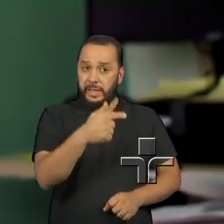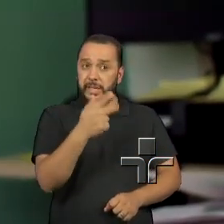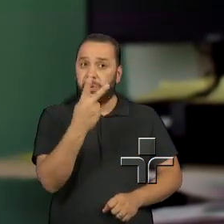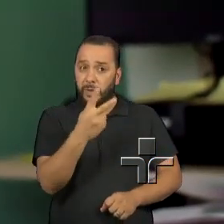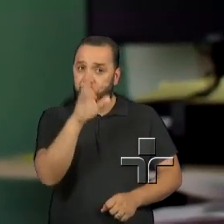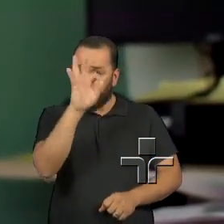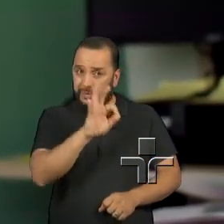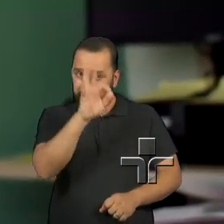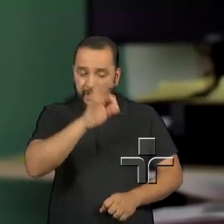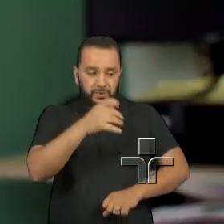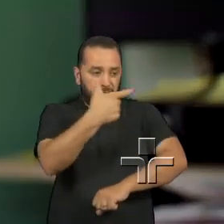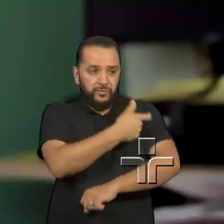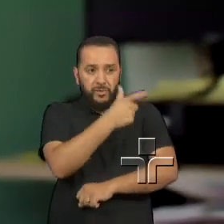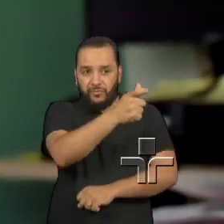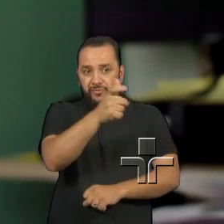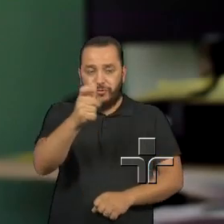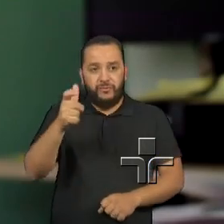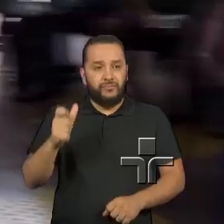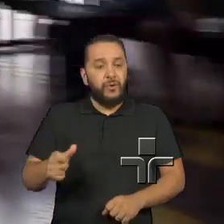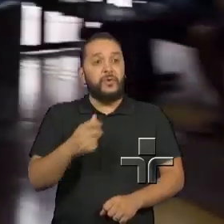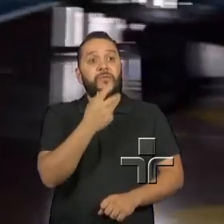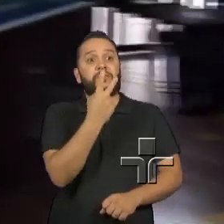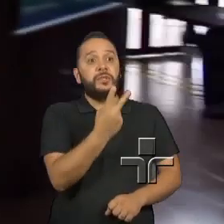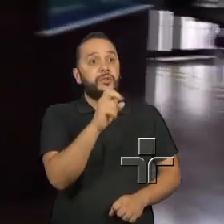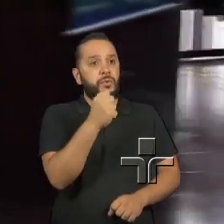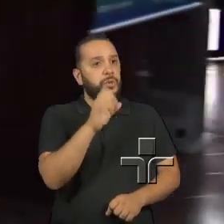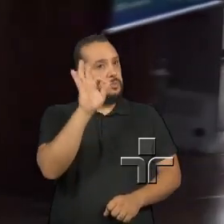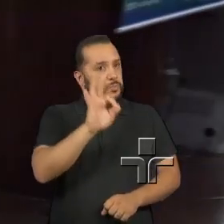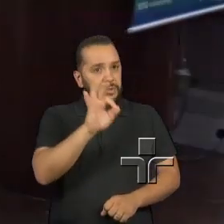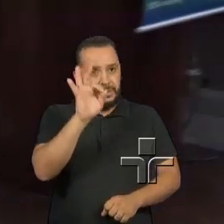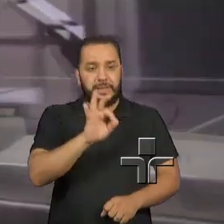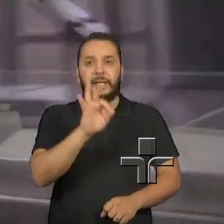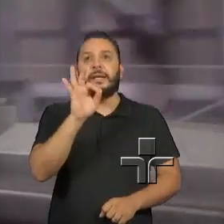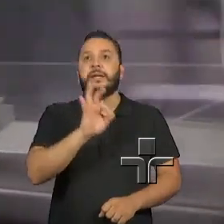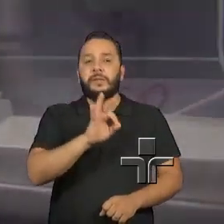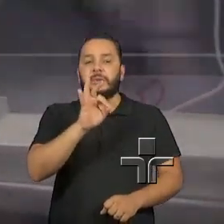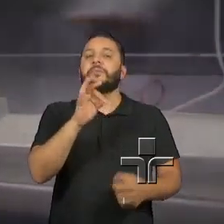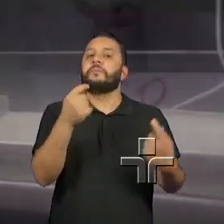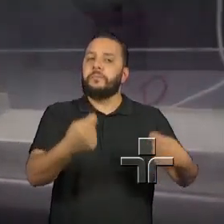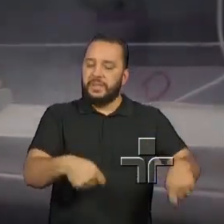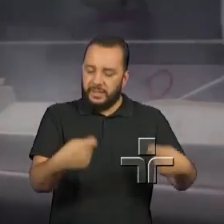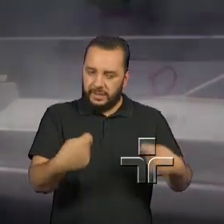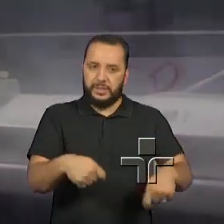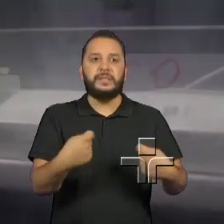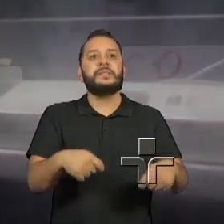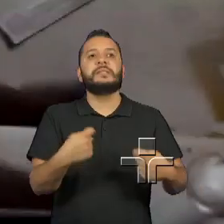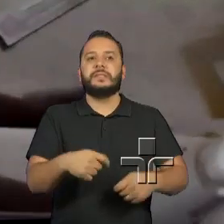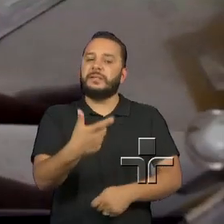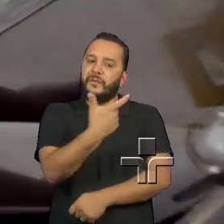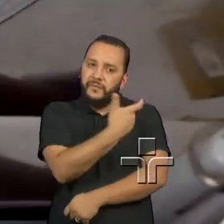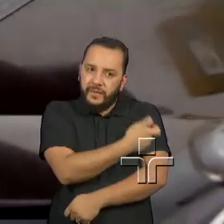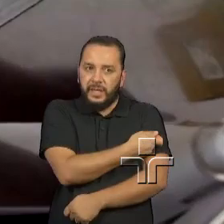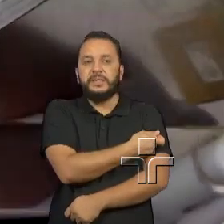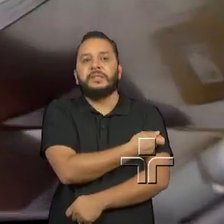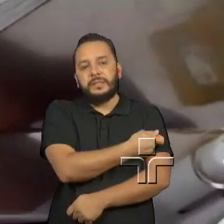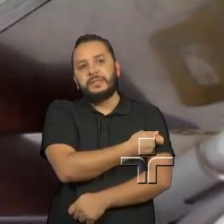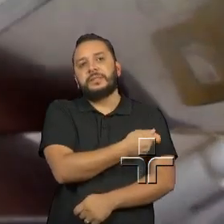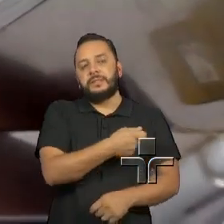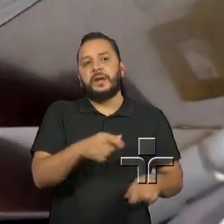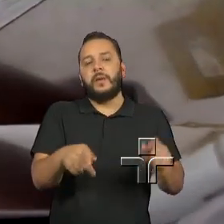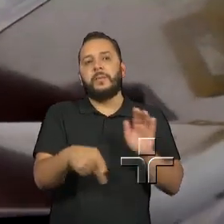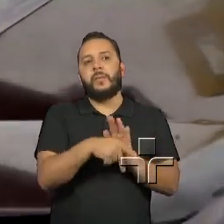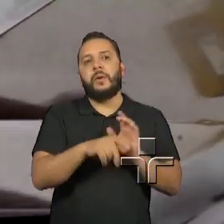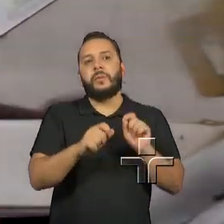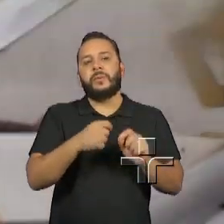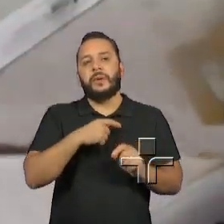72%. Então são 28% da população do estado que ainda precisa ser alcançada com a vacinação de febre